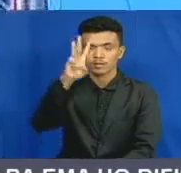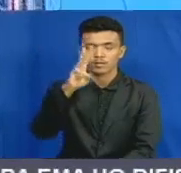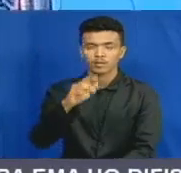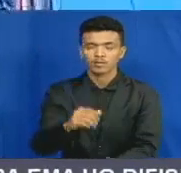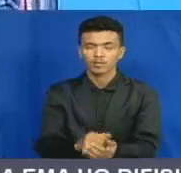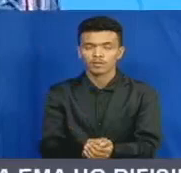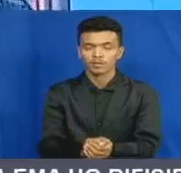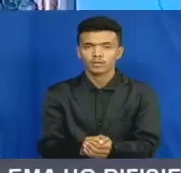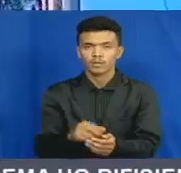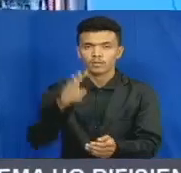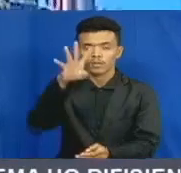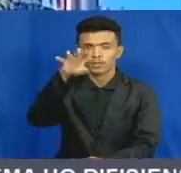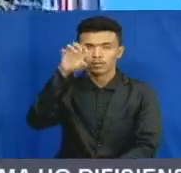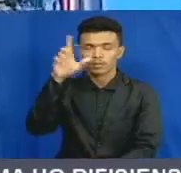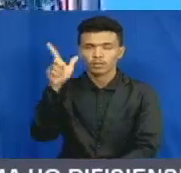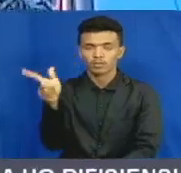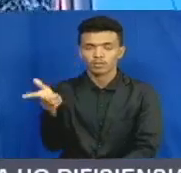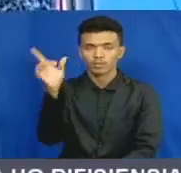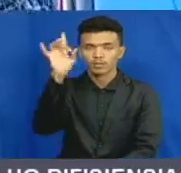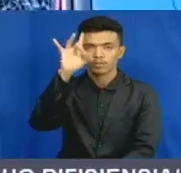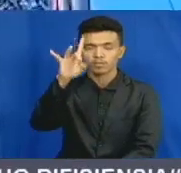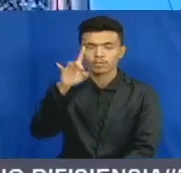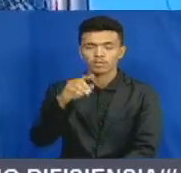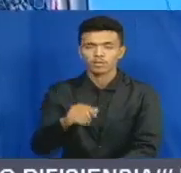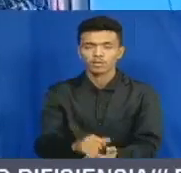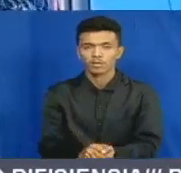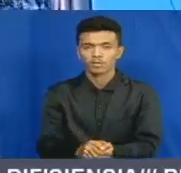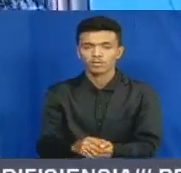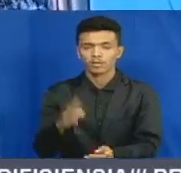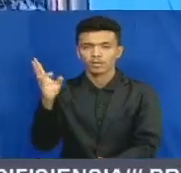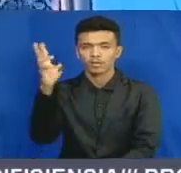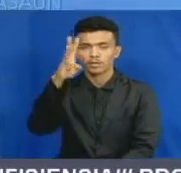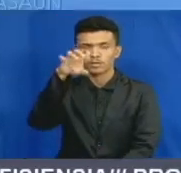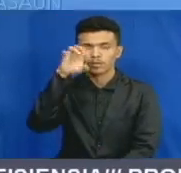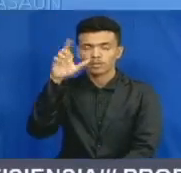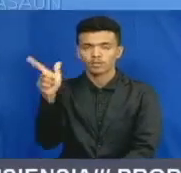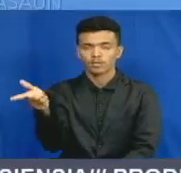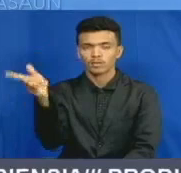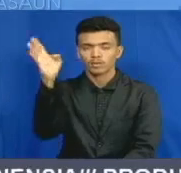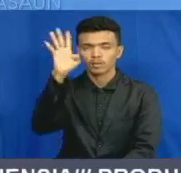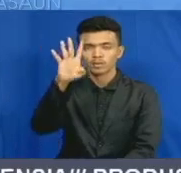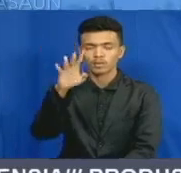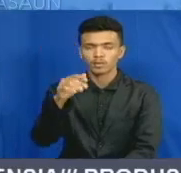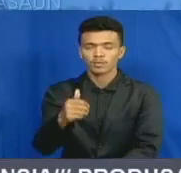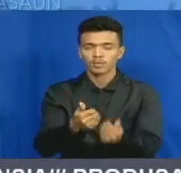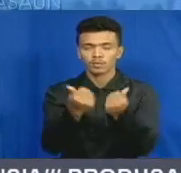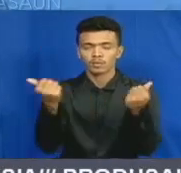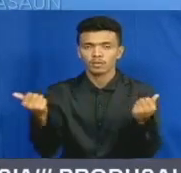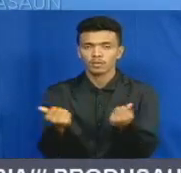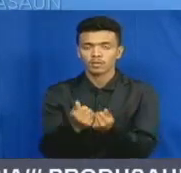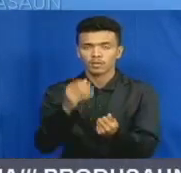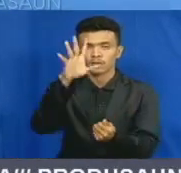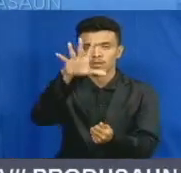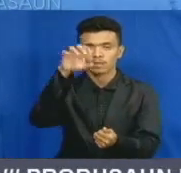ritiudu amutuk atus hat ruanulu resing walu mahui amutuk atus neng ruanulu resing hat no aldea maganutu amutuk atus